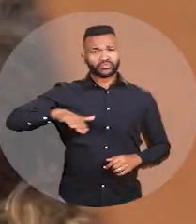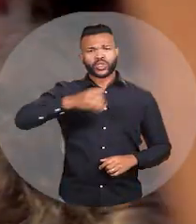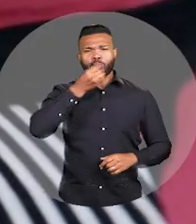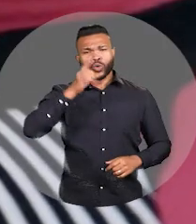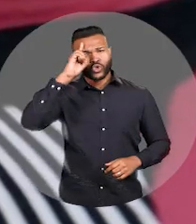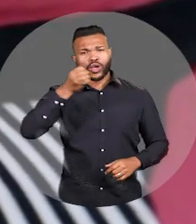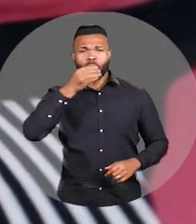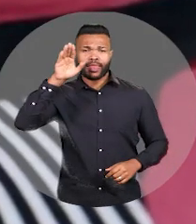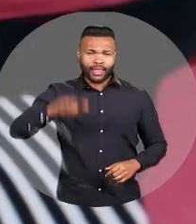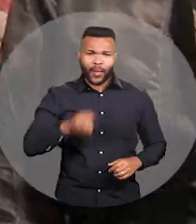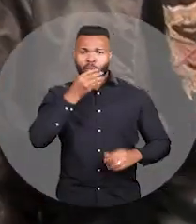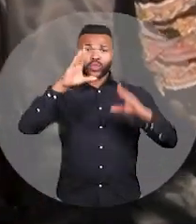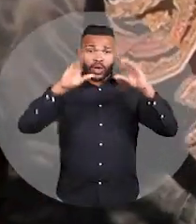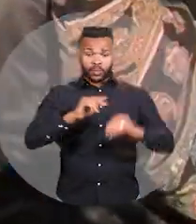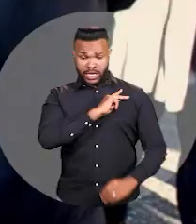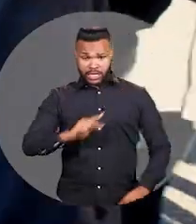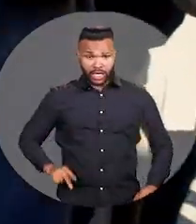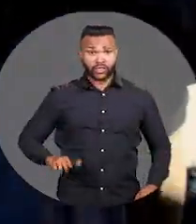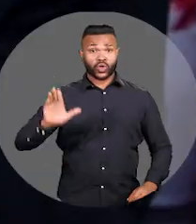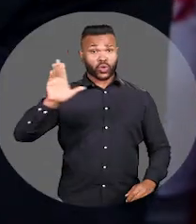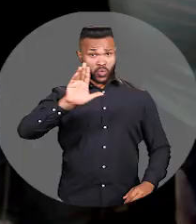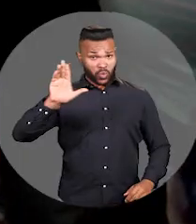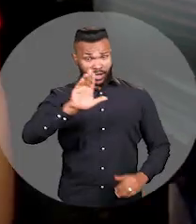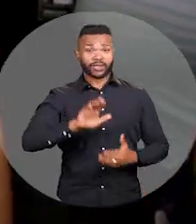Bom dia, boa tarde, boa noite, presidente Lula.